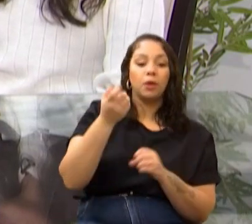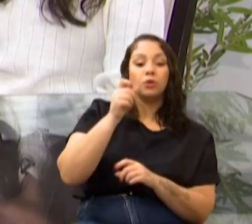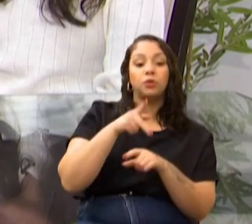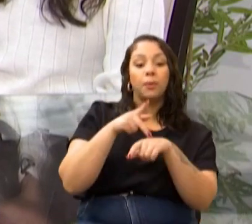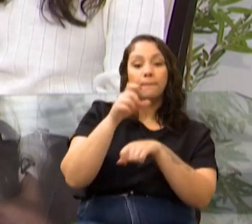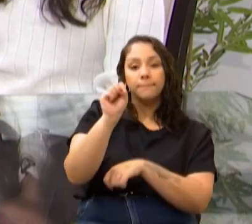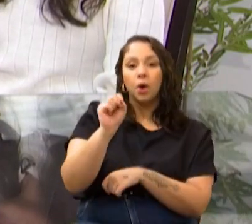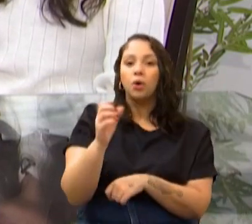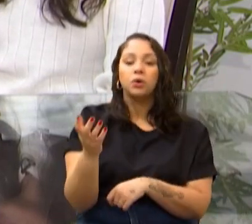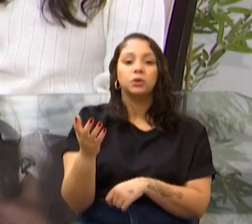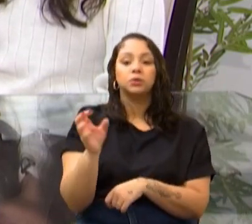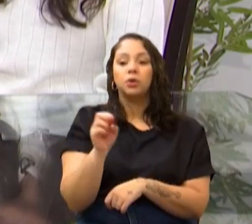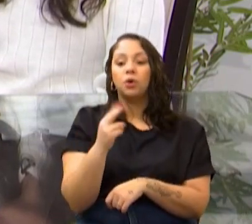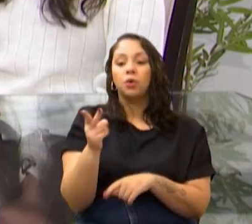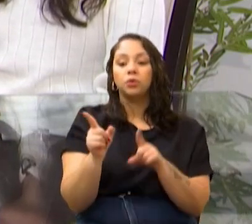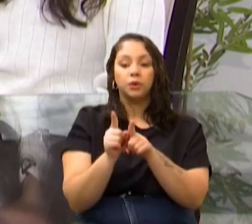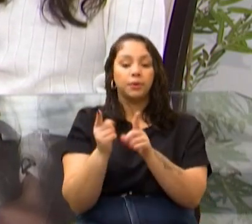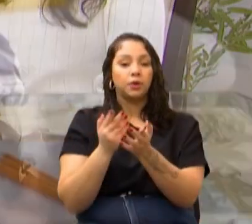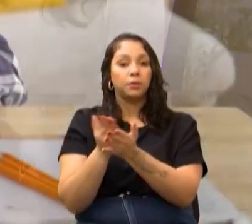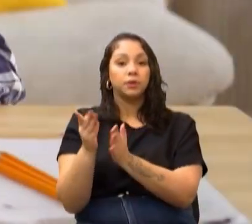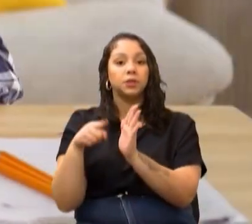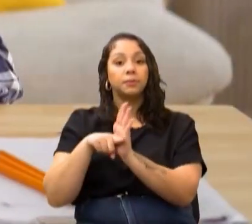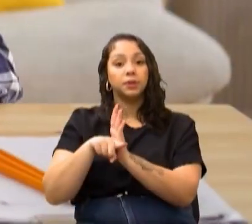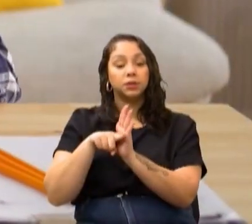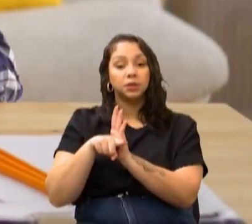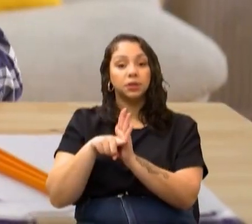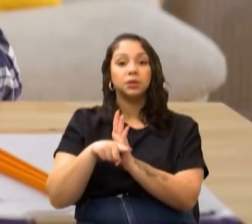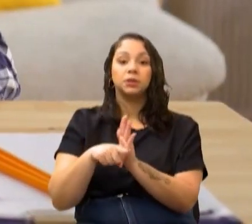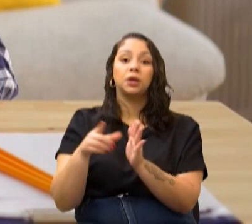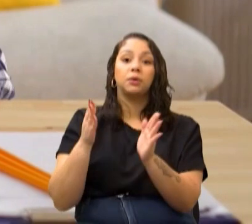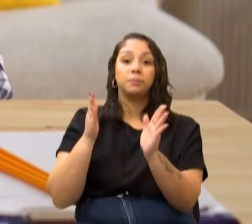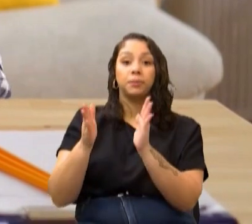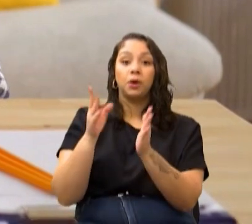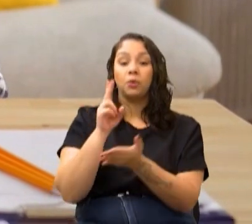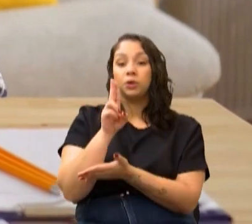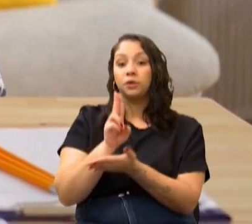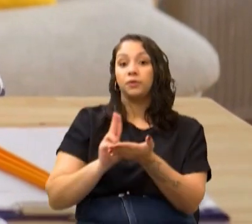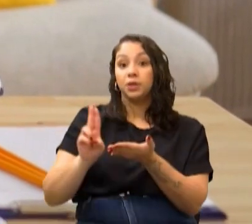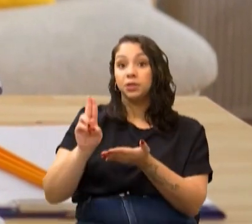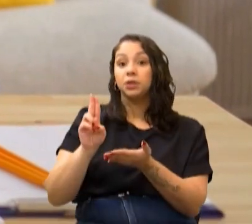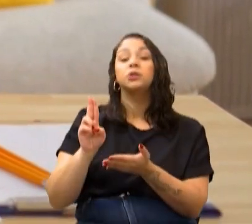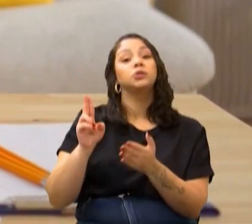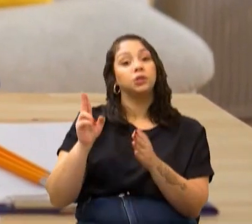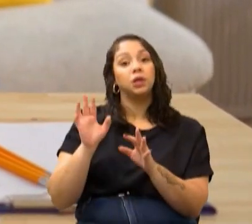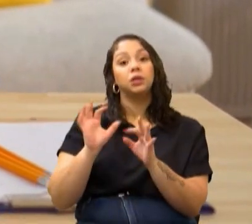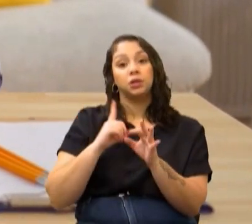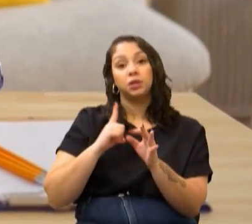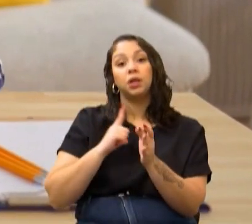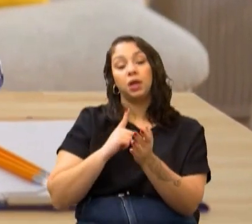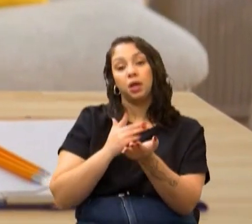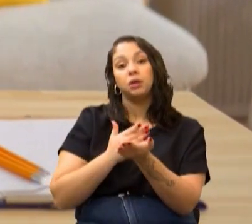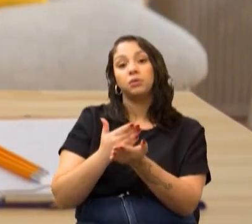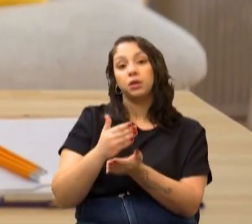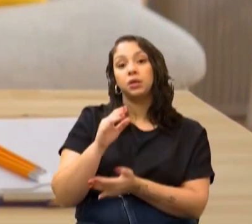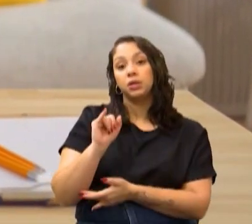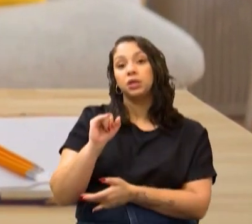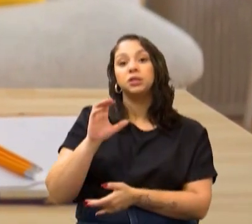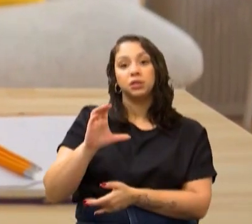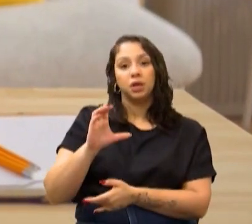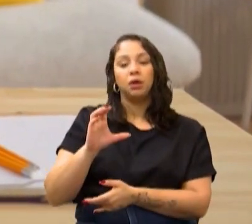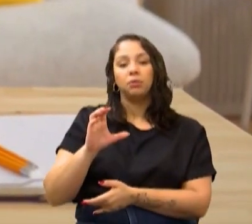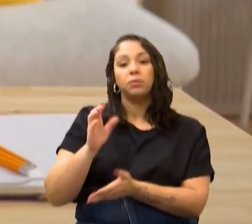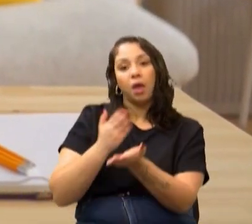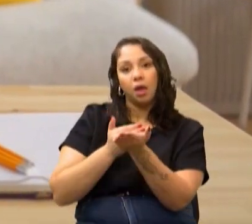pós-graduação. Se eventualmente quiser migrar para pesquisa, enquanto estiver na universidade, faça um IC,